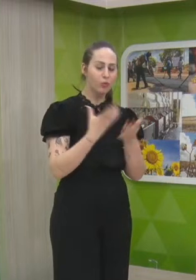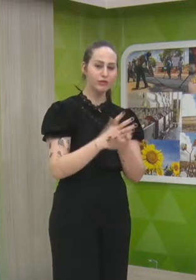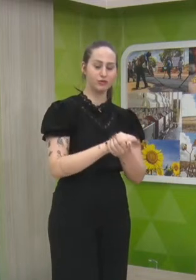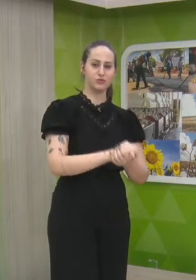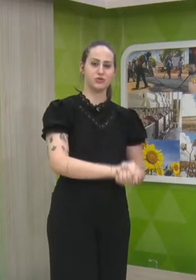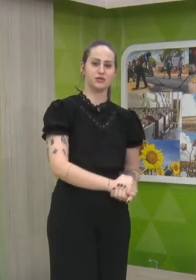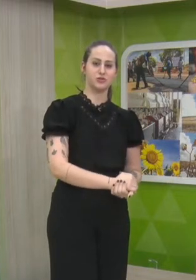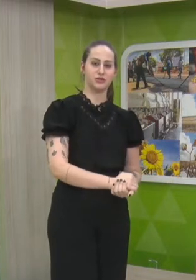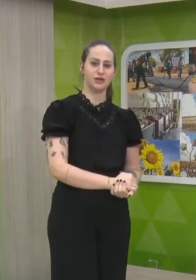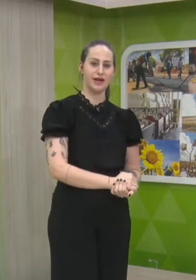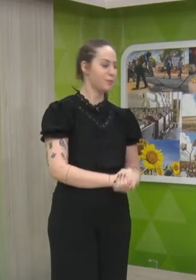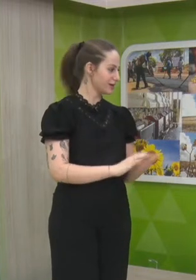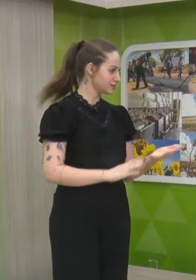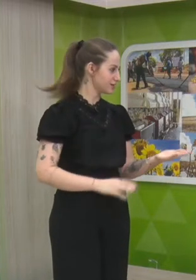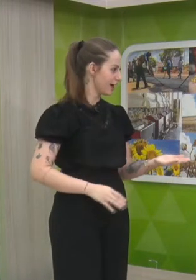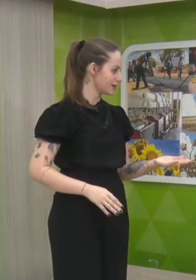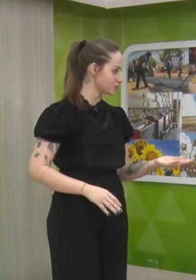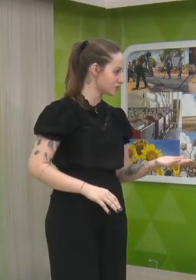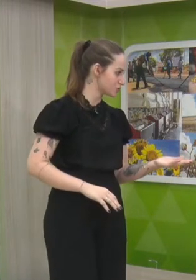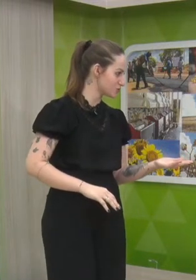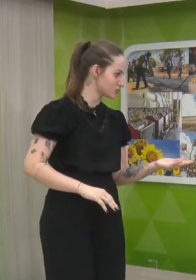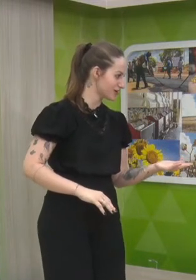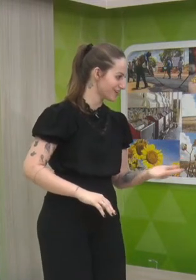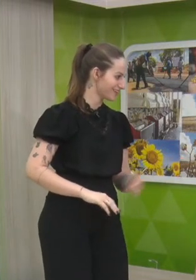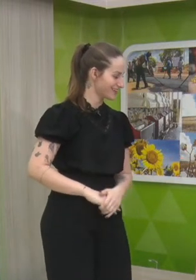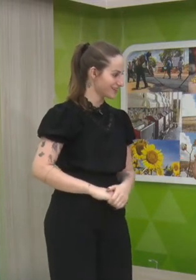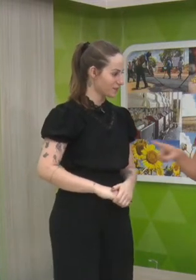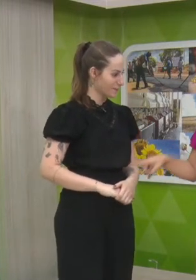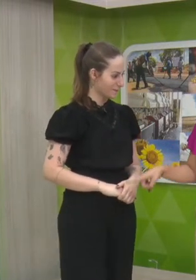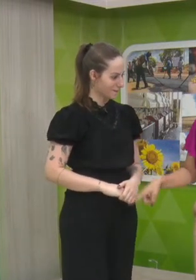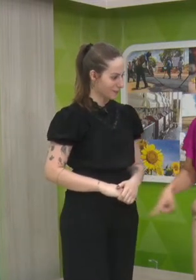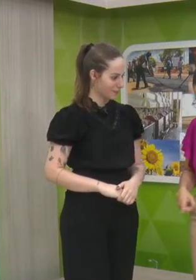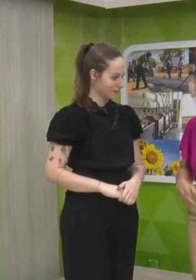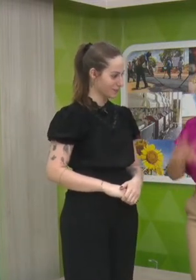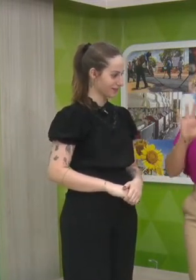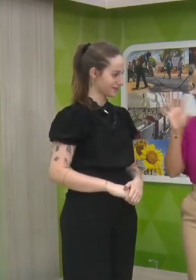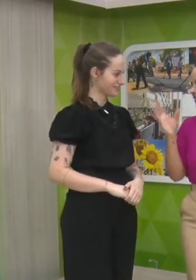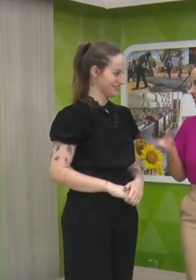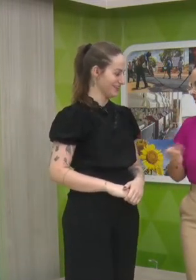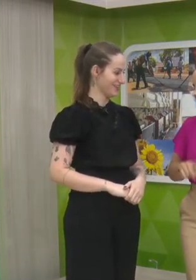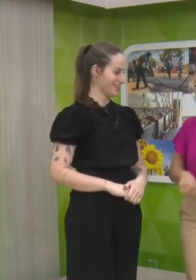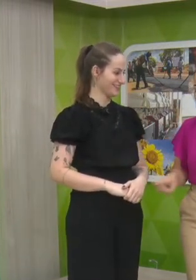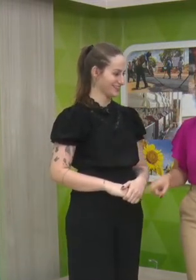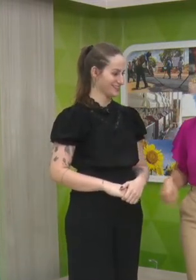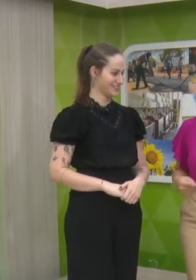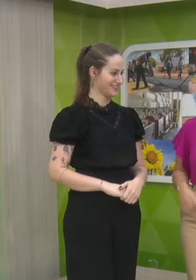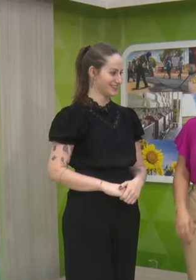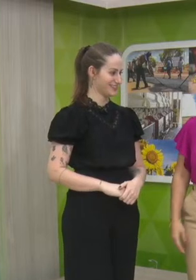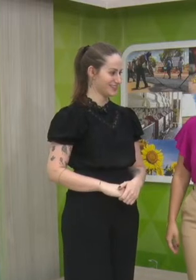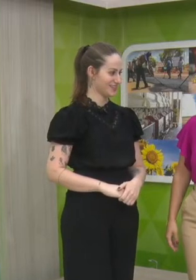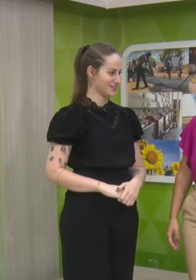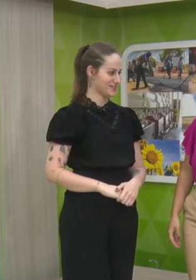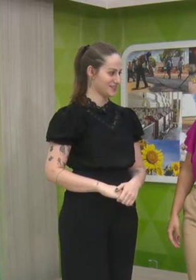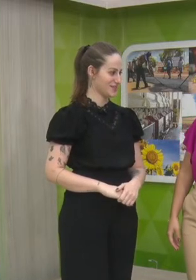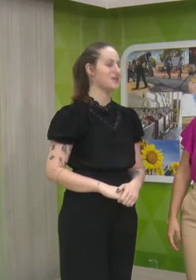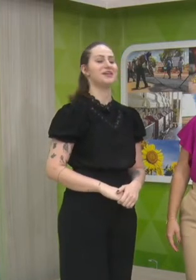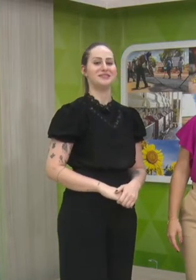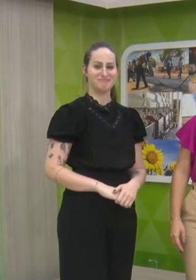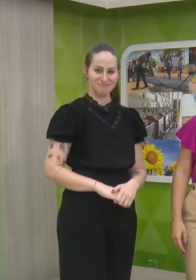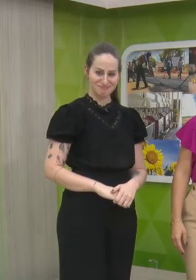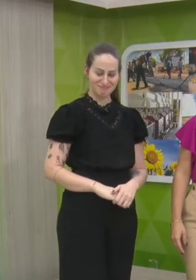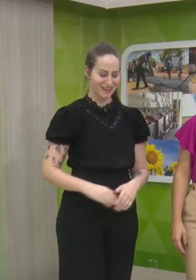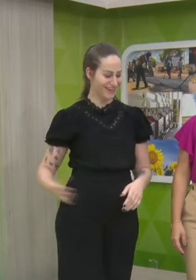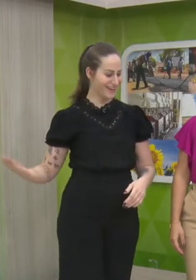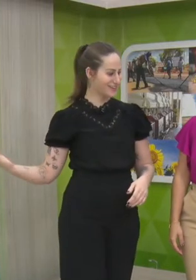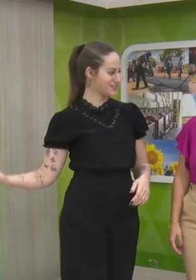facilita muito no dia a dia, né? A praticidade. Eu tenho a minha cozinha lá. Não a cozinha inteira, né? Uhum. A pia, na verdade. Aí só empurra assim,